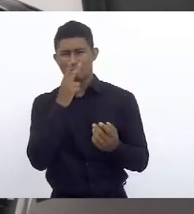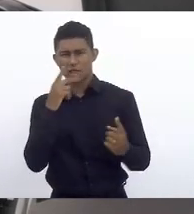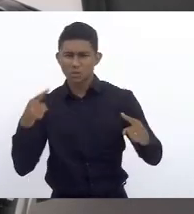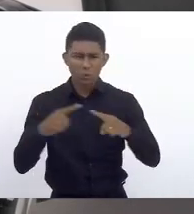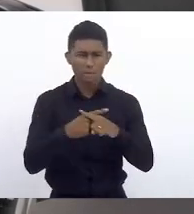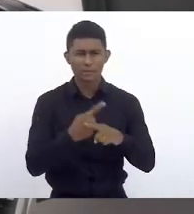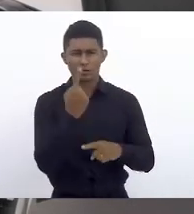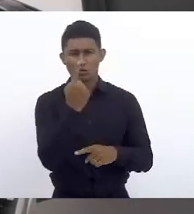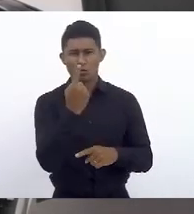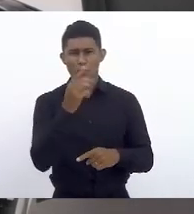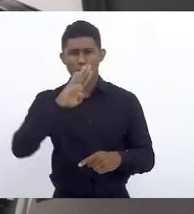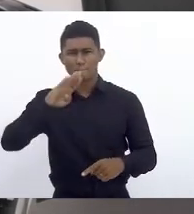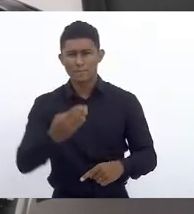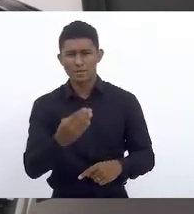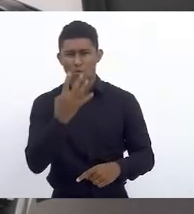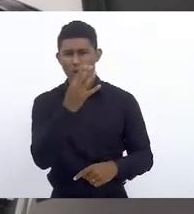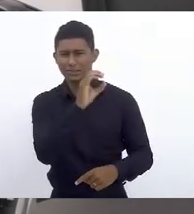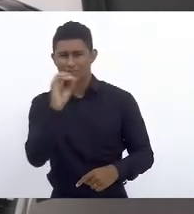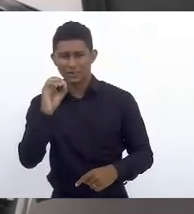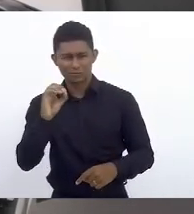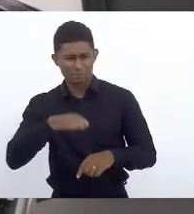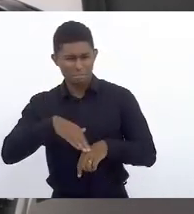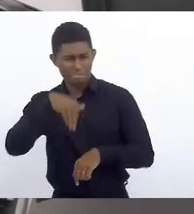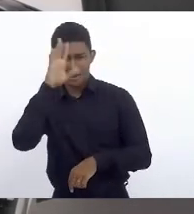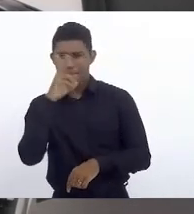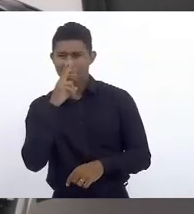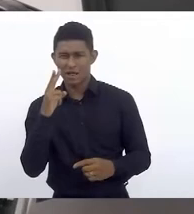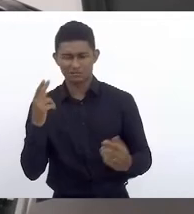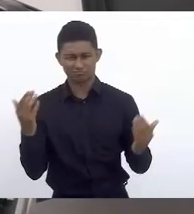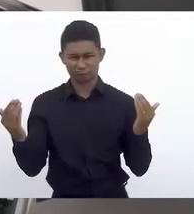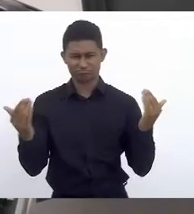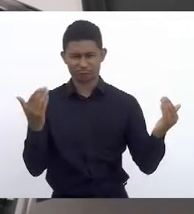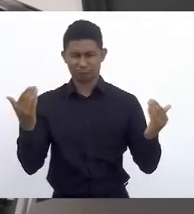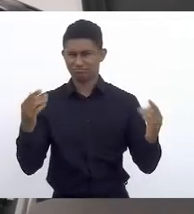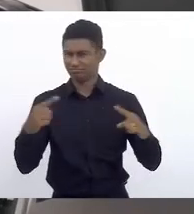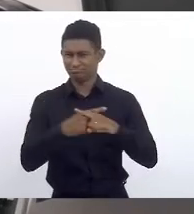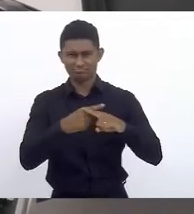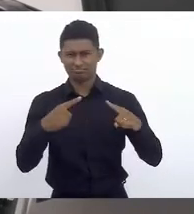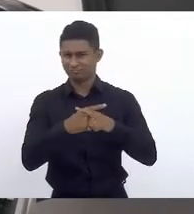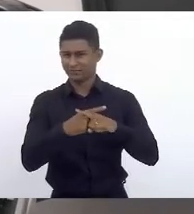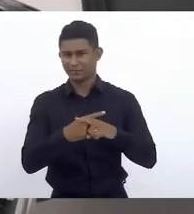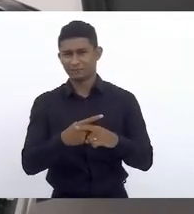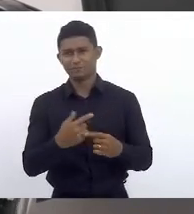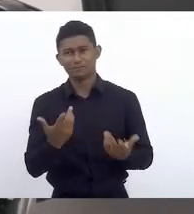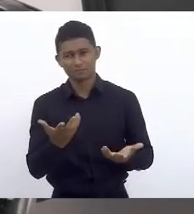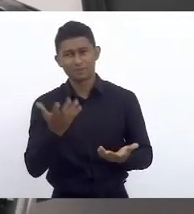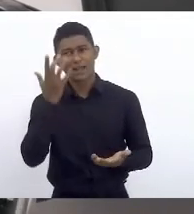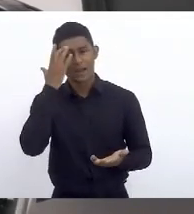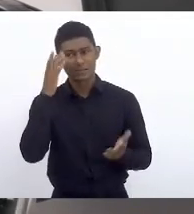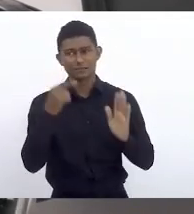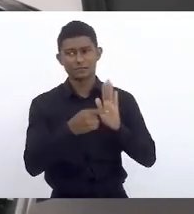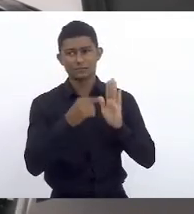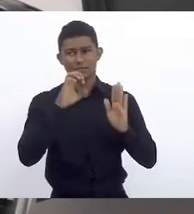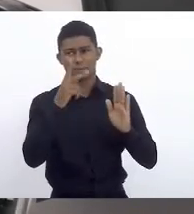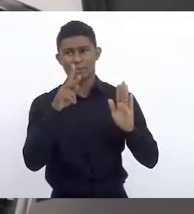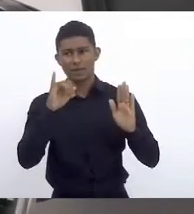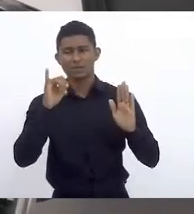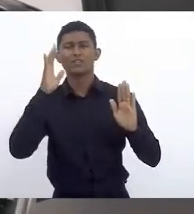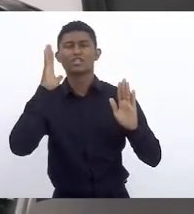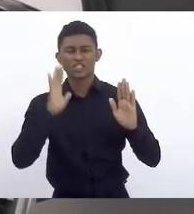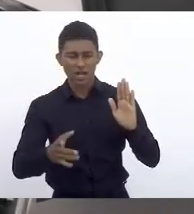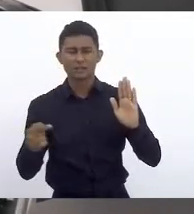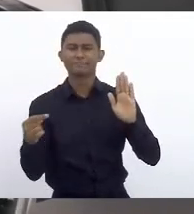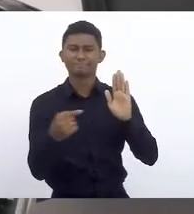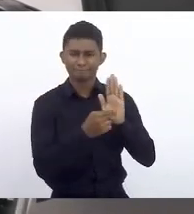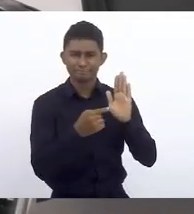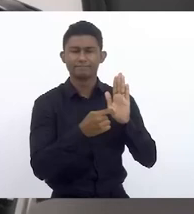mais de participação especial, salvo engano meu, acho que já produziu algum efeito a CPI. Mais que isso,